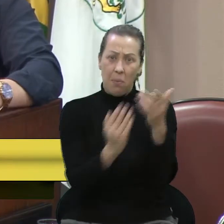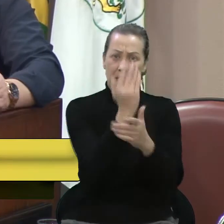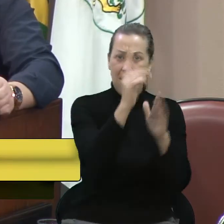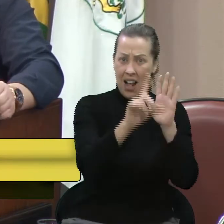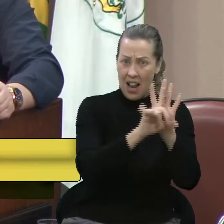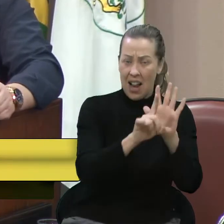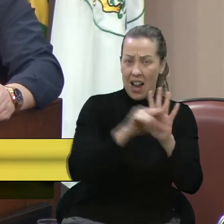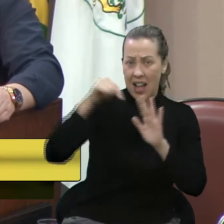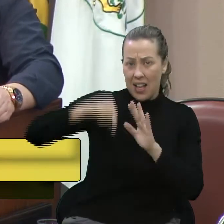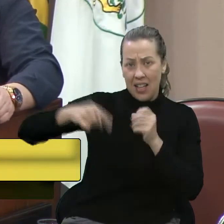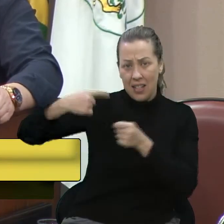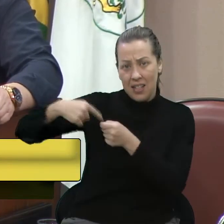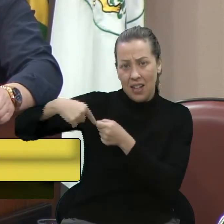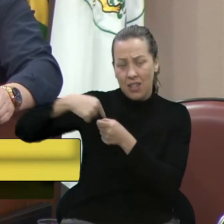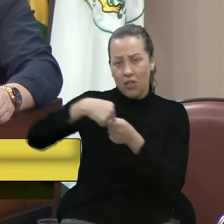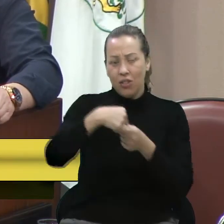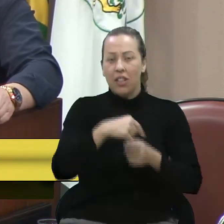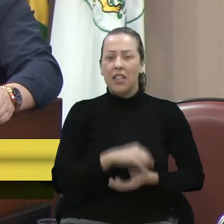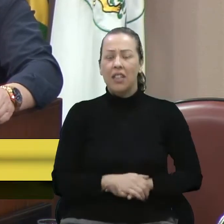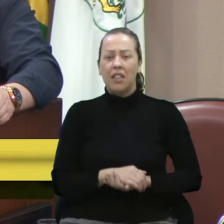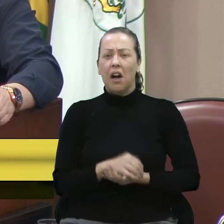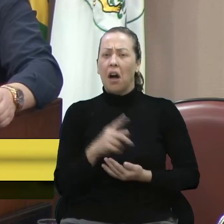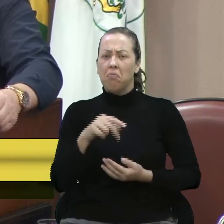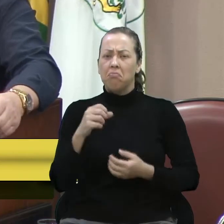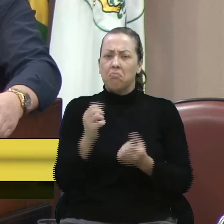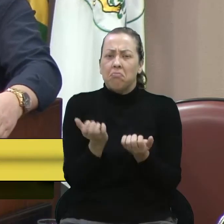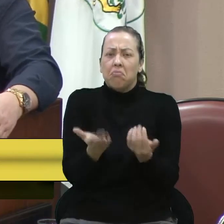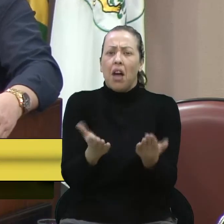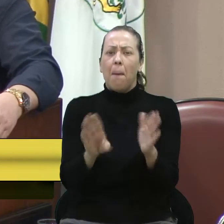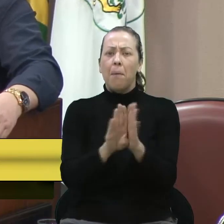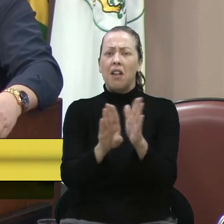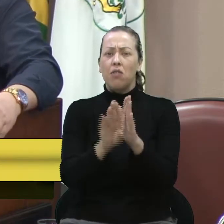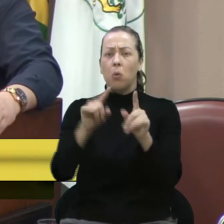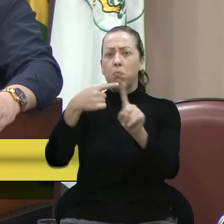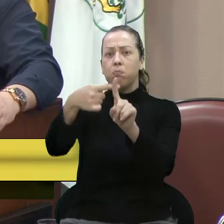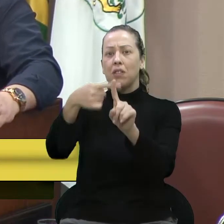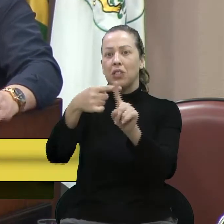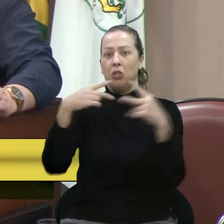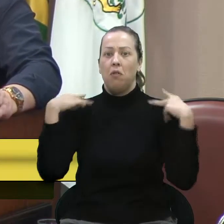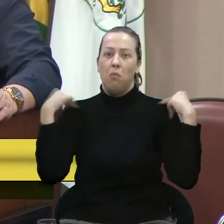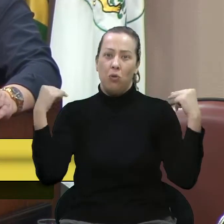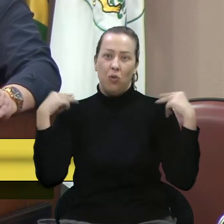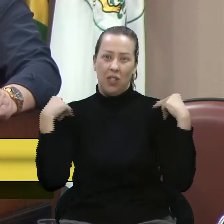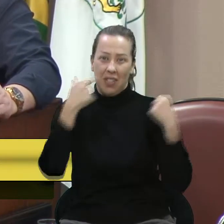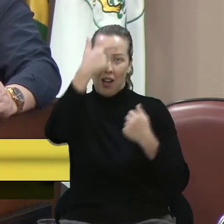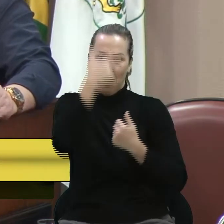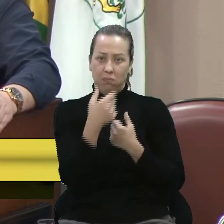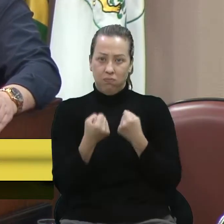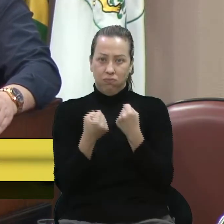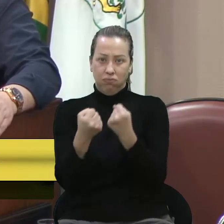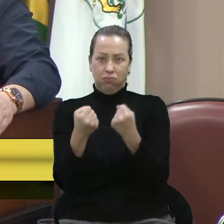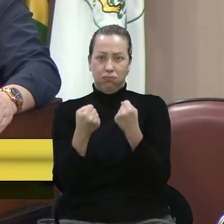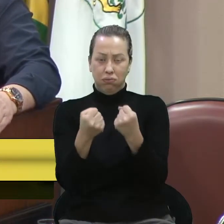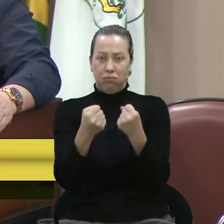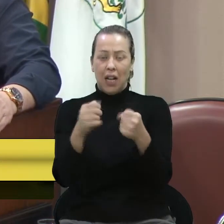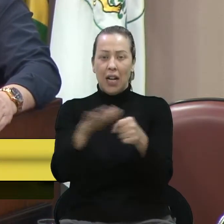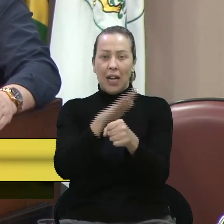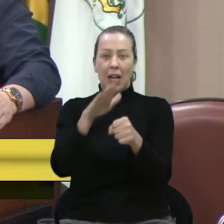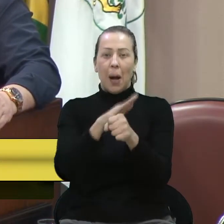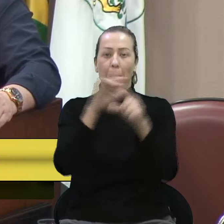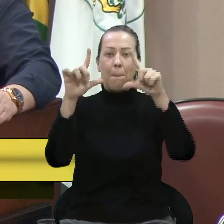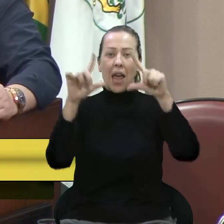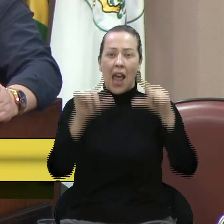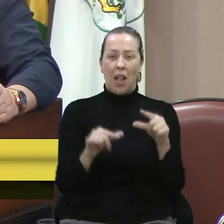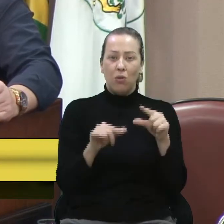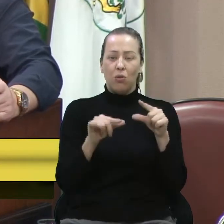na nossa cidade, poderá construir um grande benefício aos usuários e motoristas, principalmente em relação ao trânsito, tornando-se,